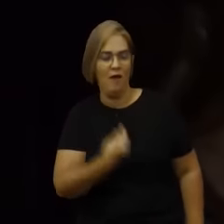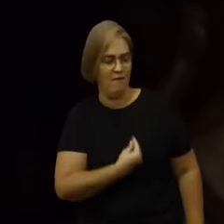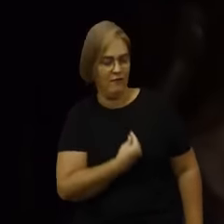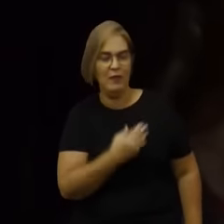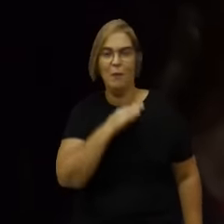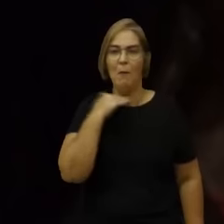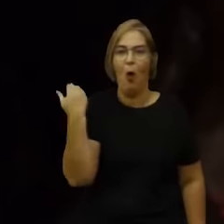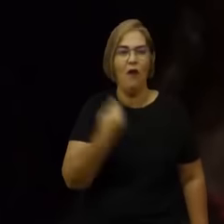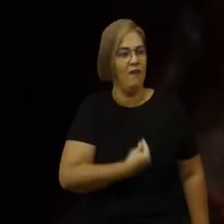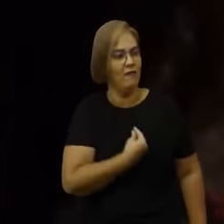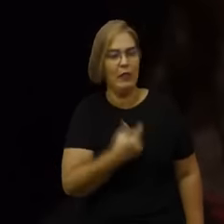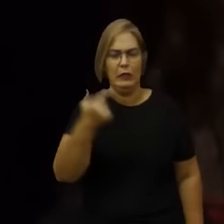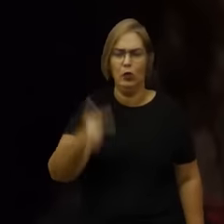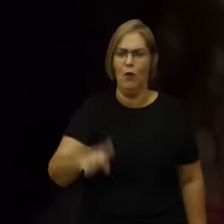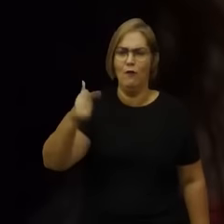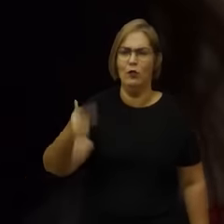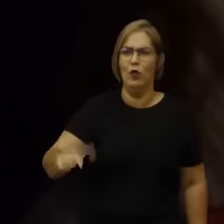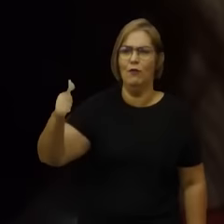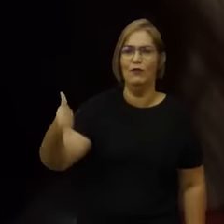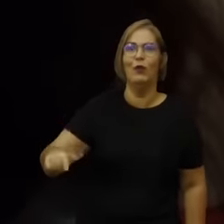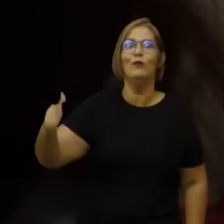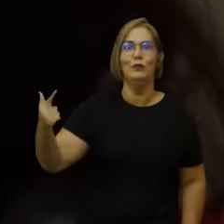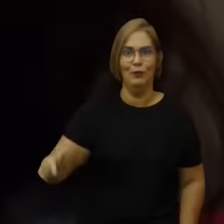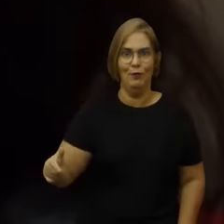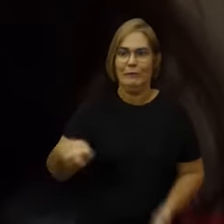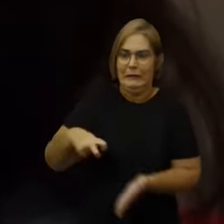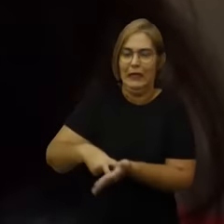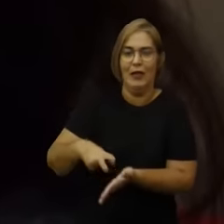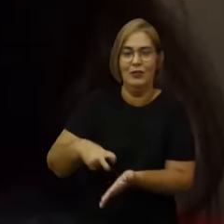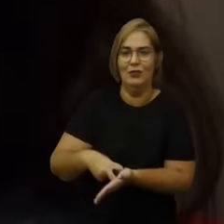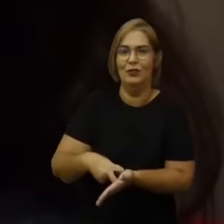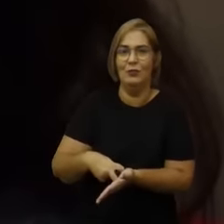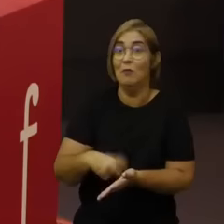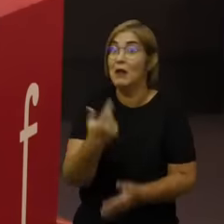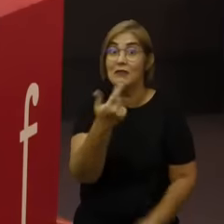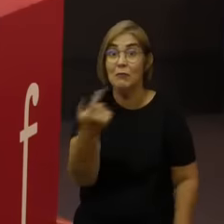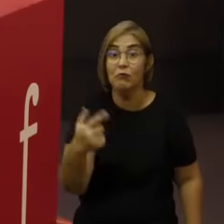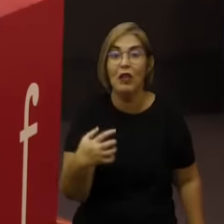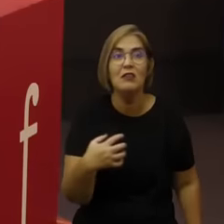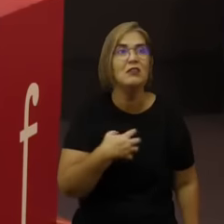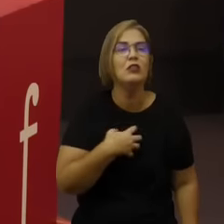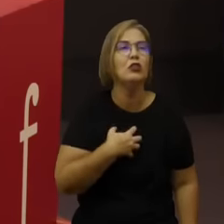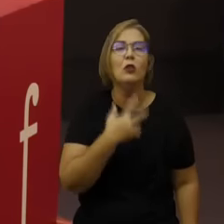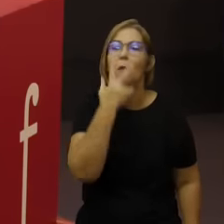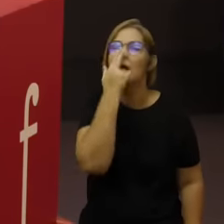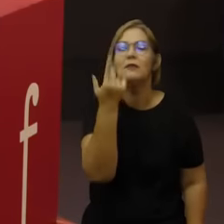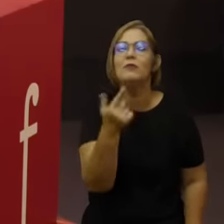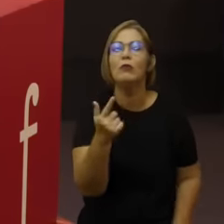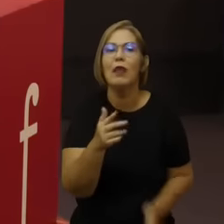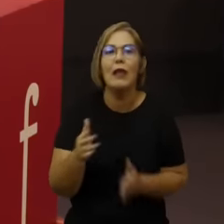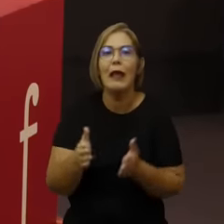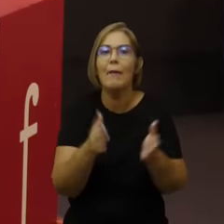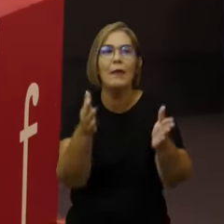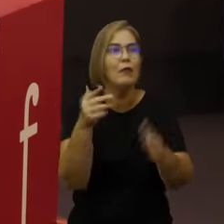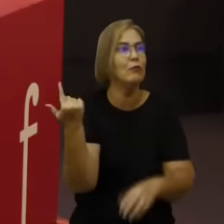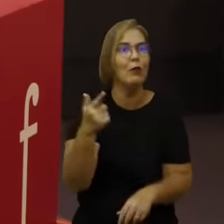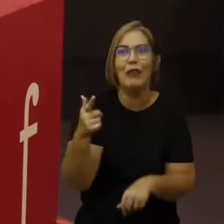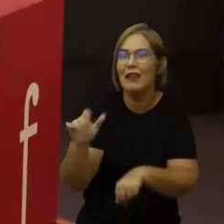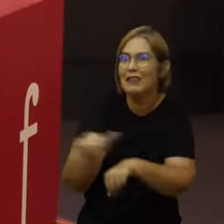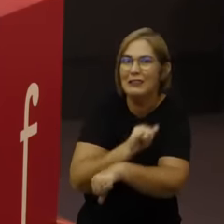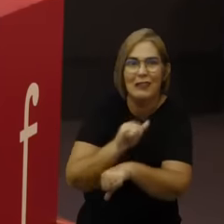mesmo. Mas esse eterno retorno do mesmo, sem sentido, sem uma via eh de escape, sem uma